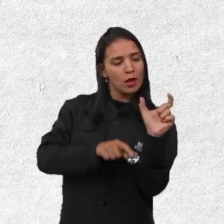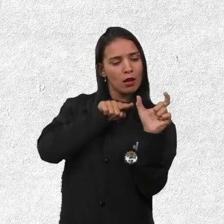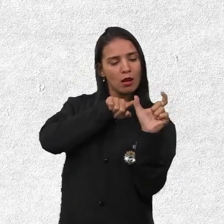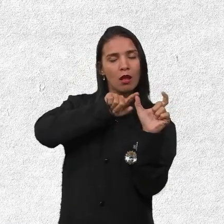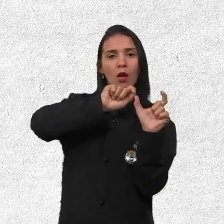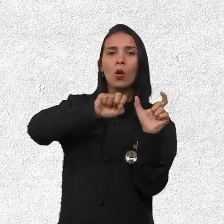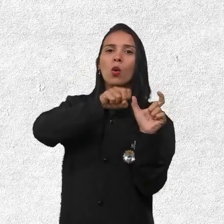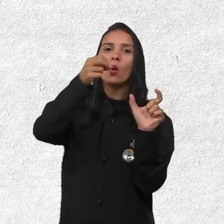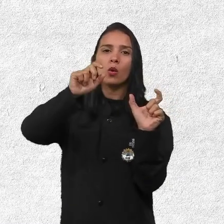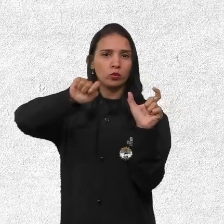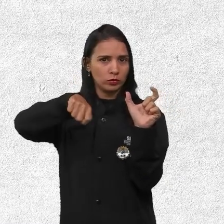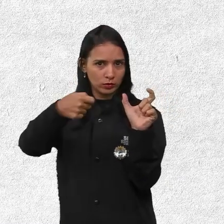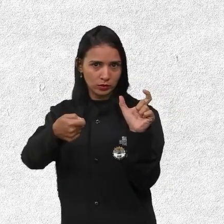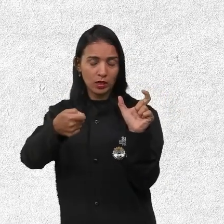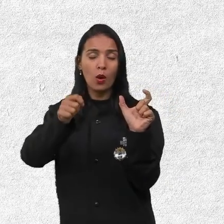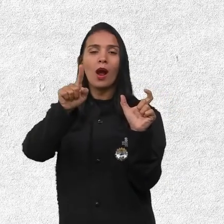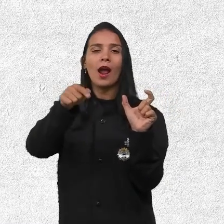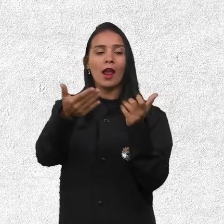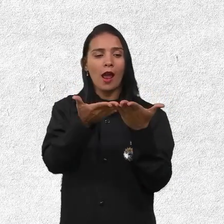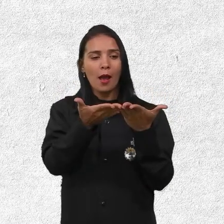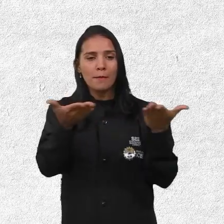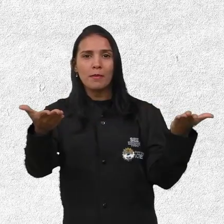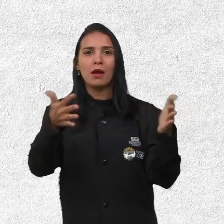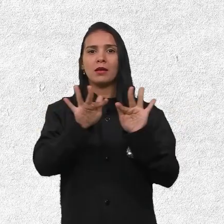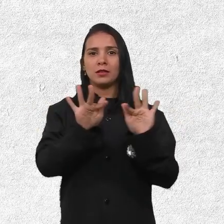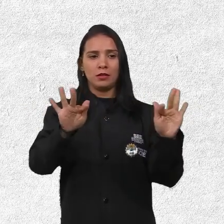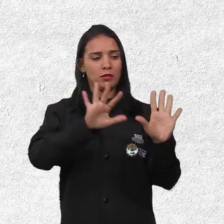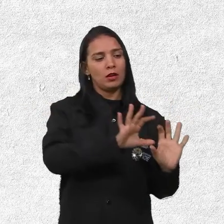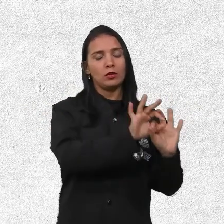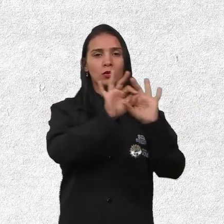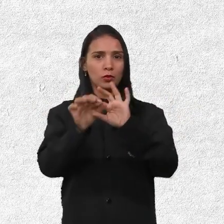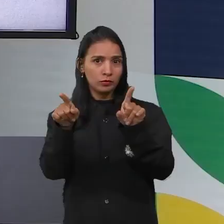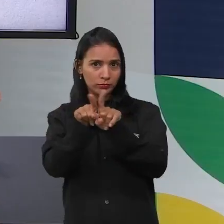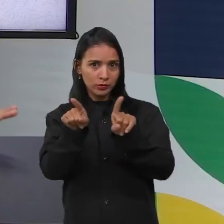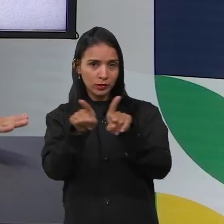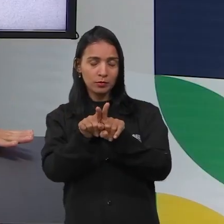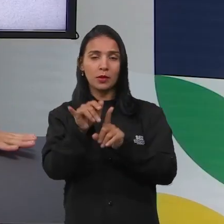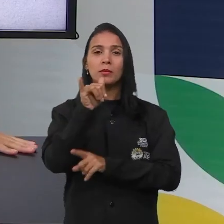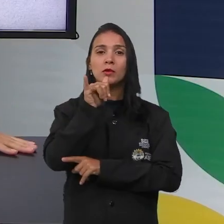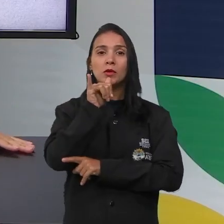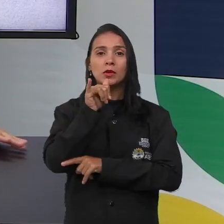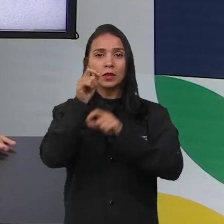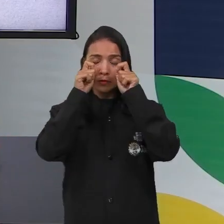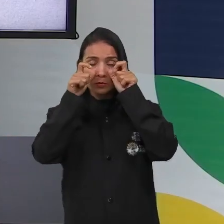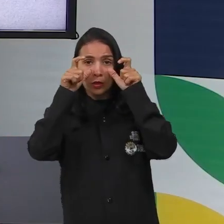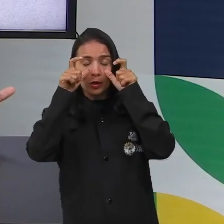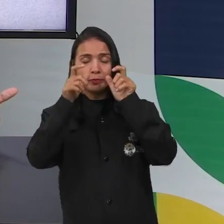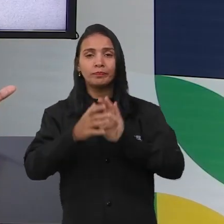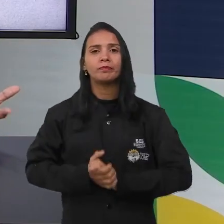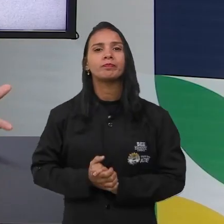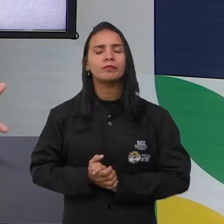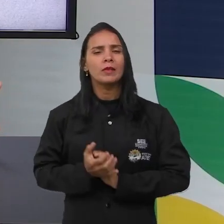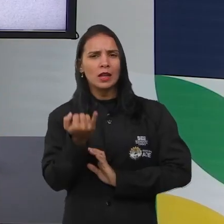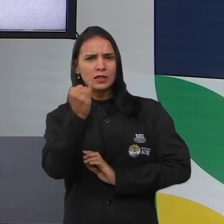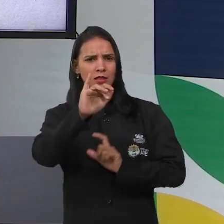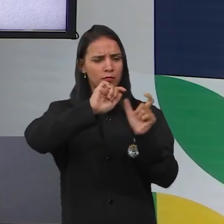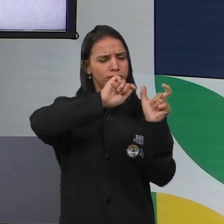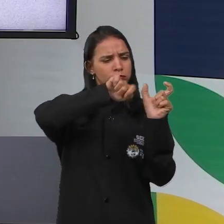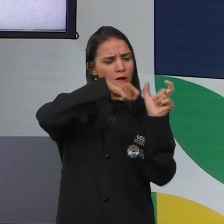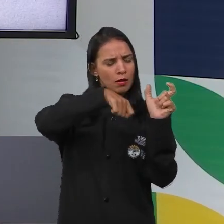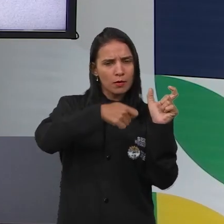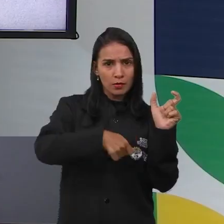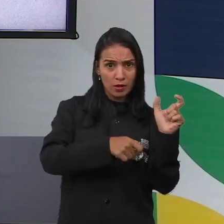inserida. Base para o humor de duplo sentido. E aí eu quero chamar aqui a atenção de vocês. Se a polissemia é